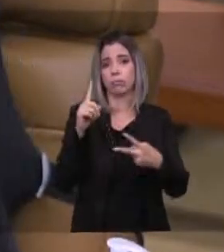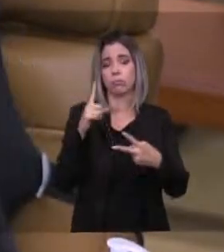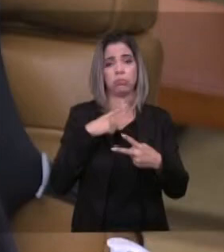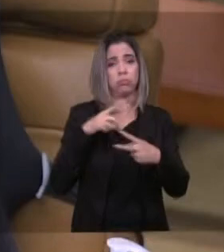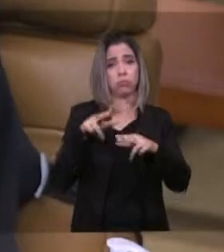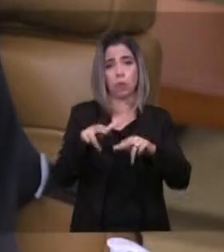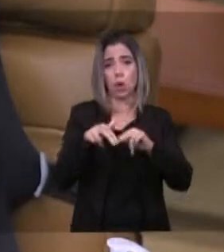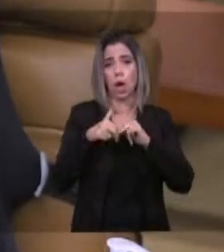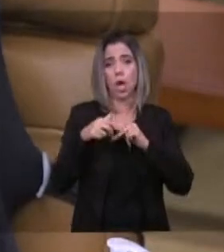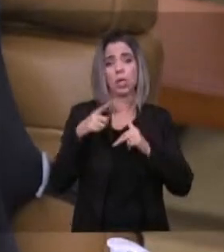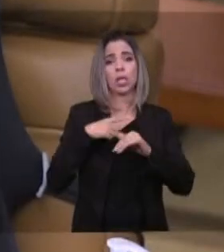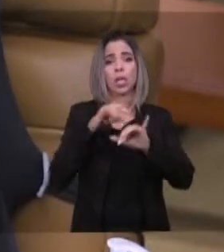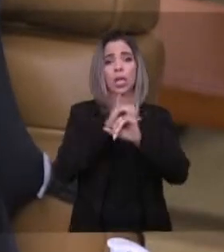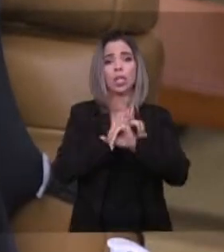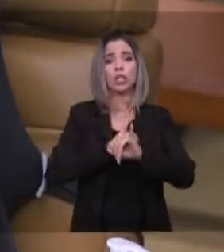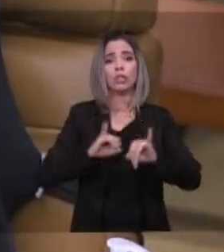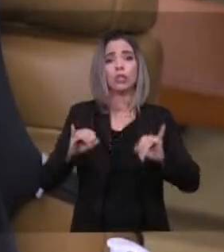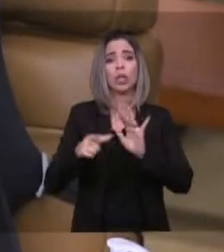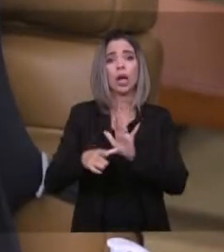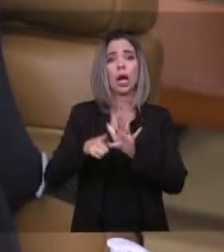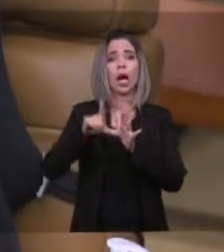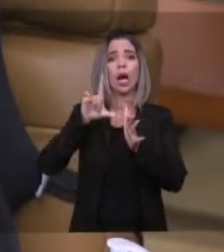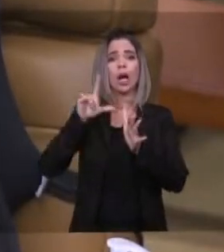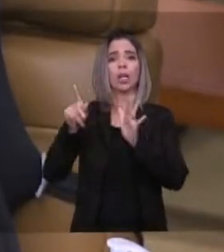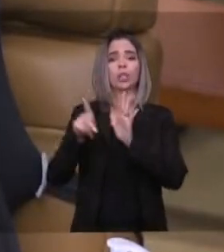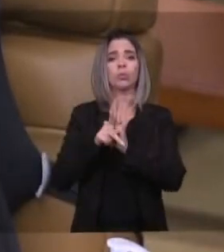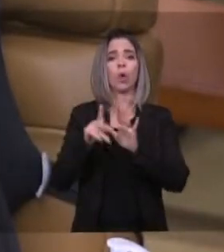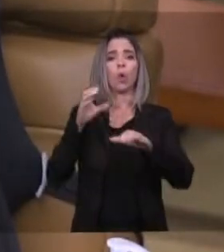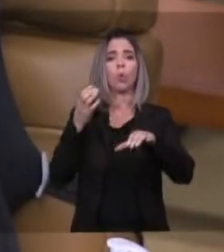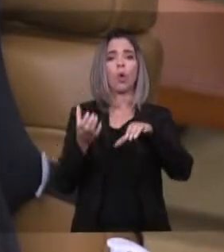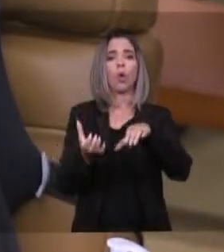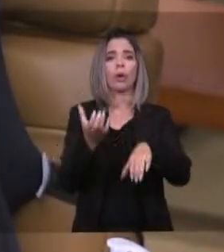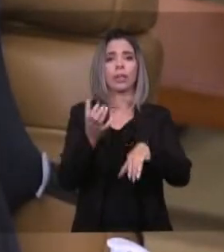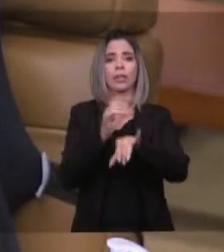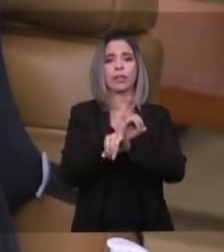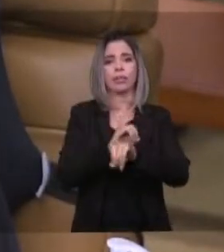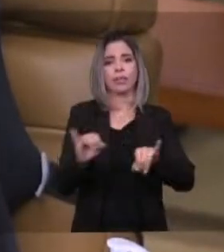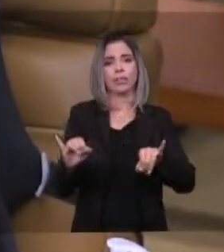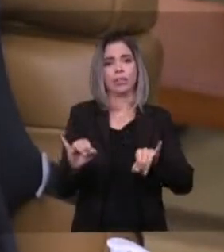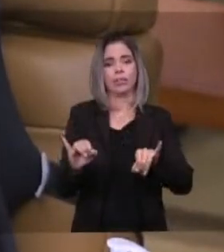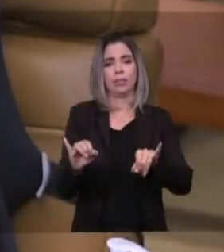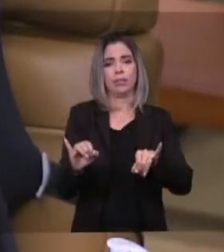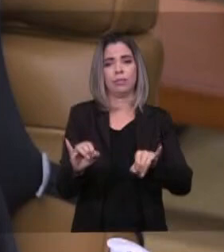mediante pronunciamento prévio do próprio Congresso Nacional.